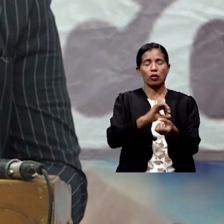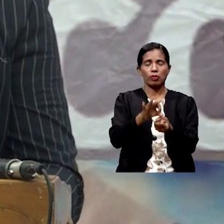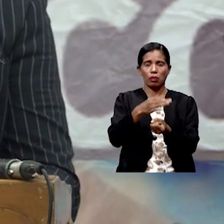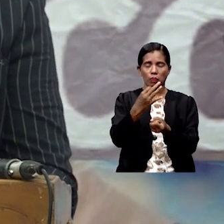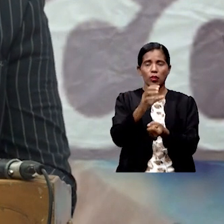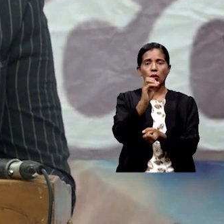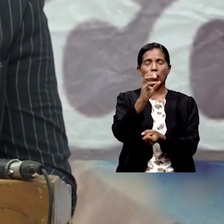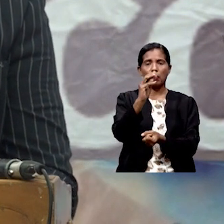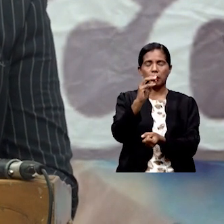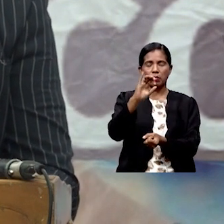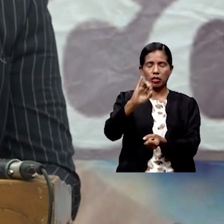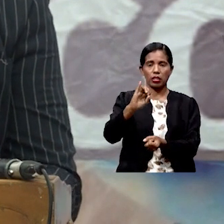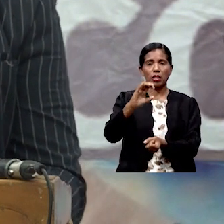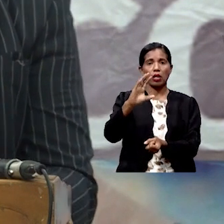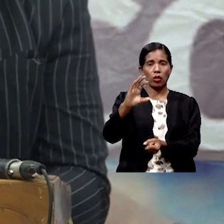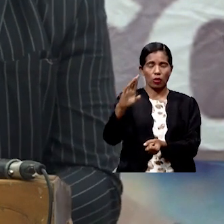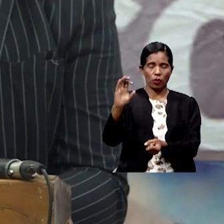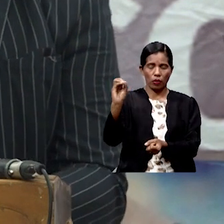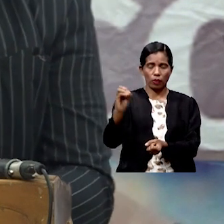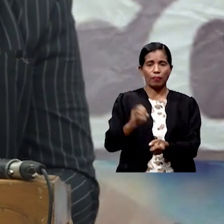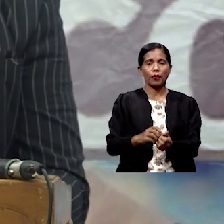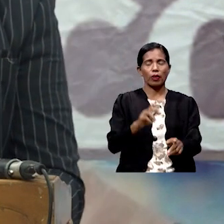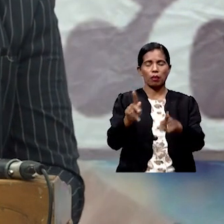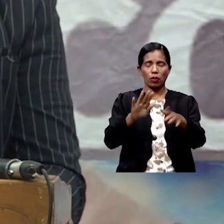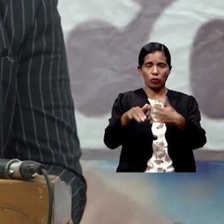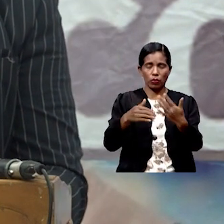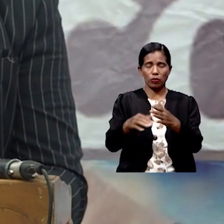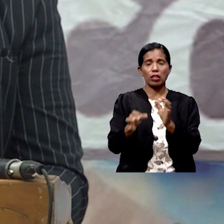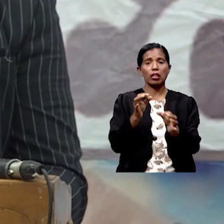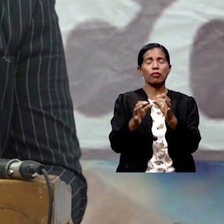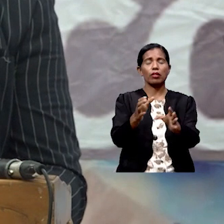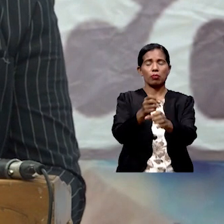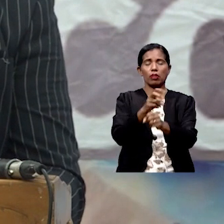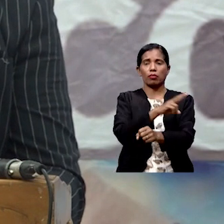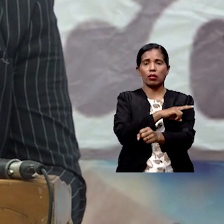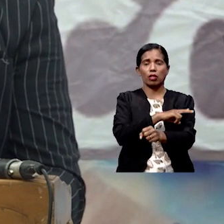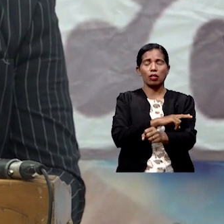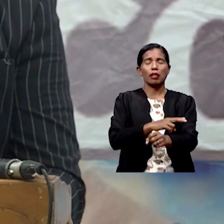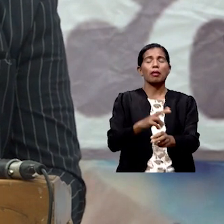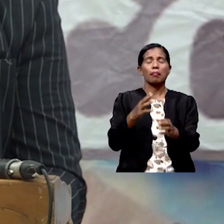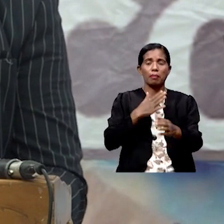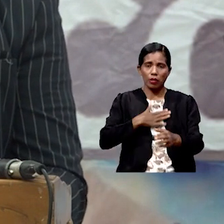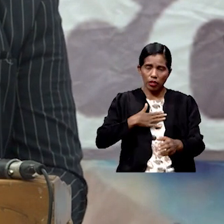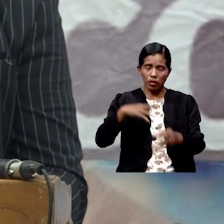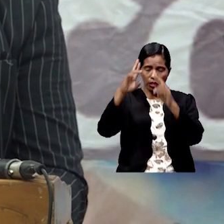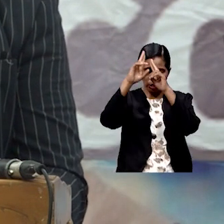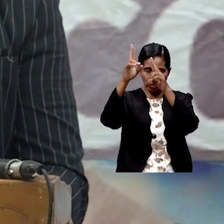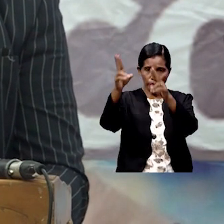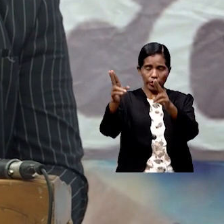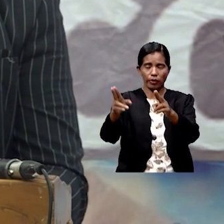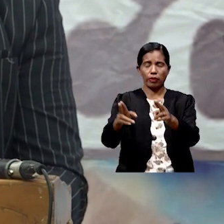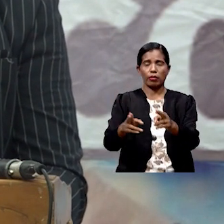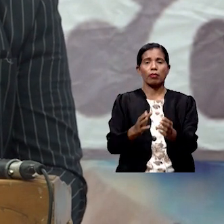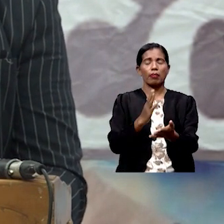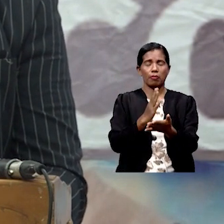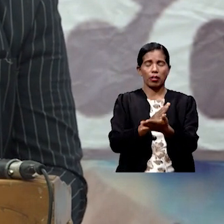populasaun ia Timor Leste larantomak, masti karek simu ona vasina, favor respeita na fatin regra prevensaun no higiene individual,